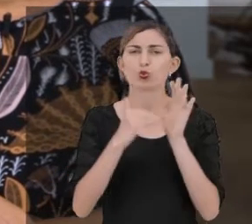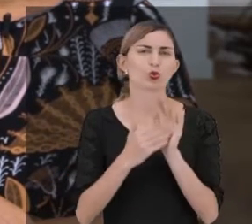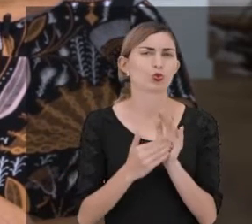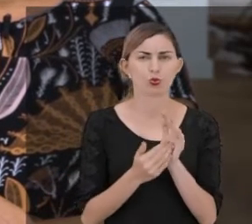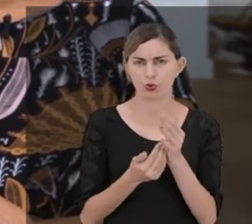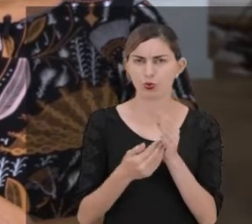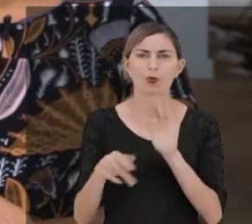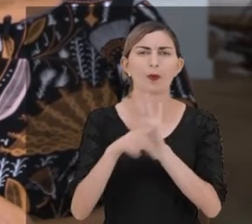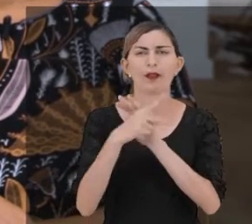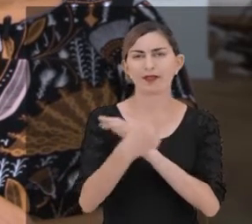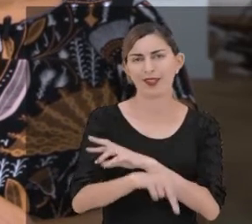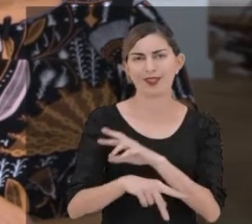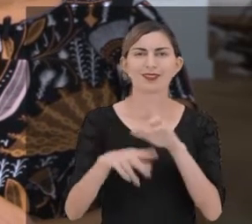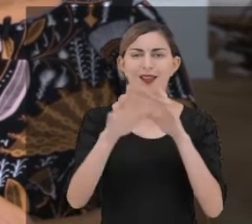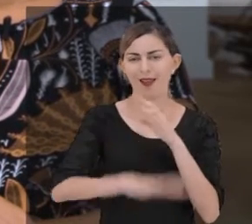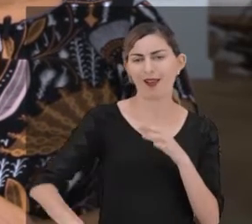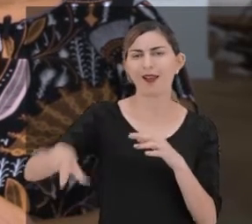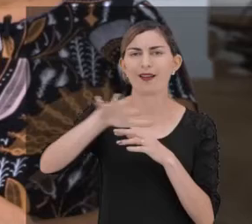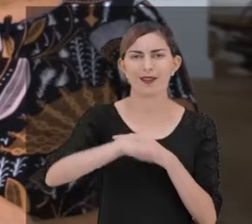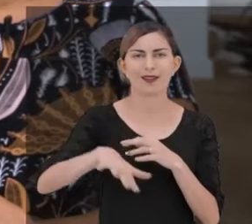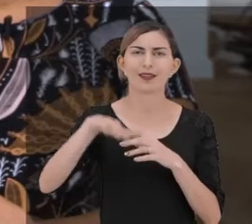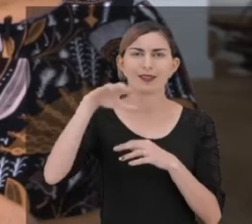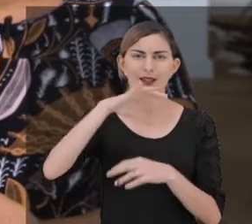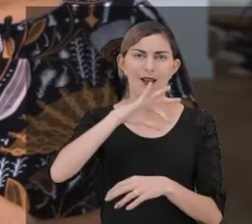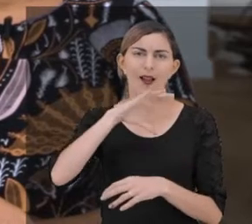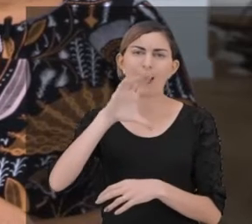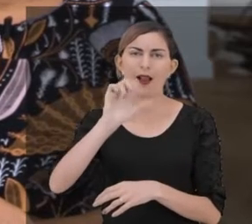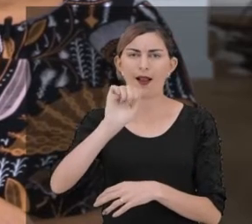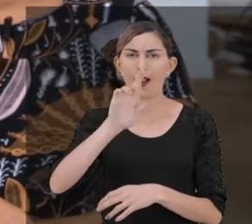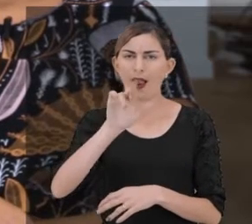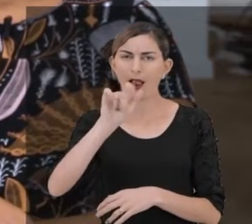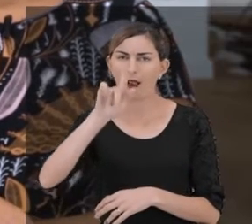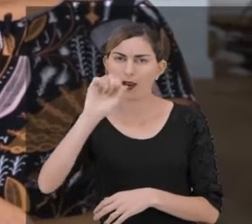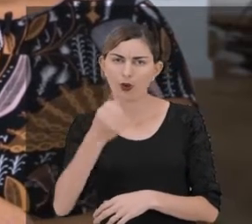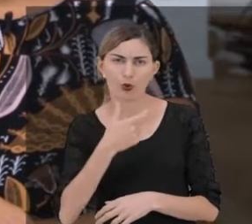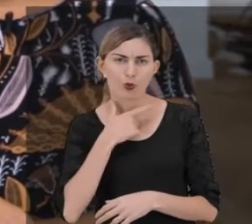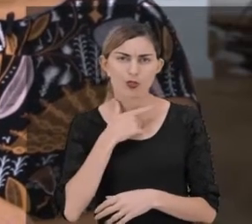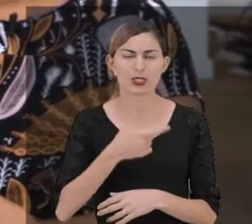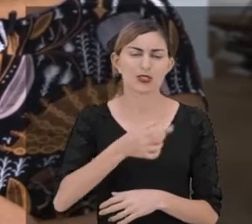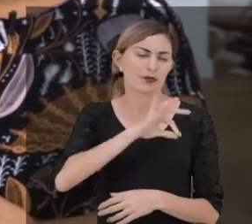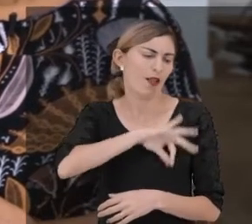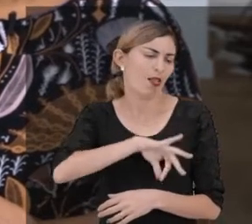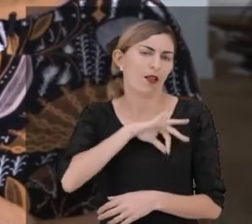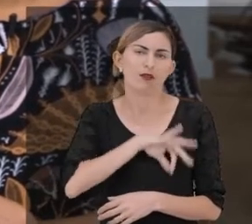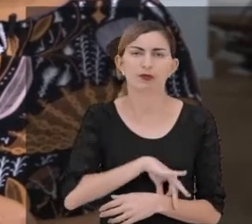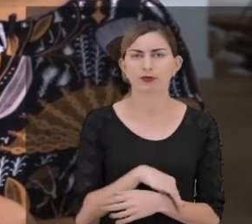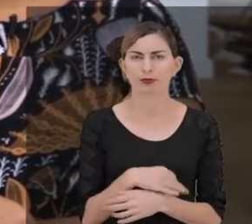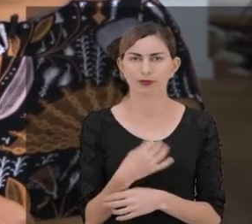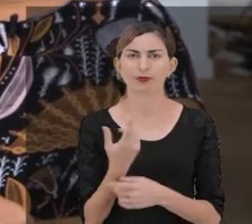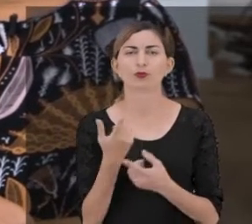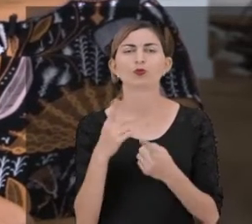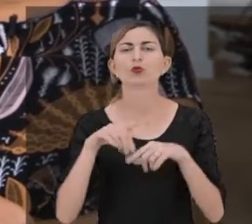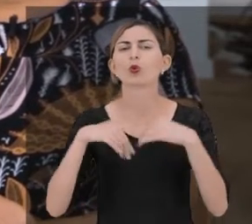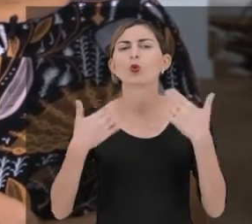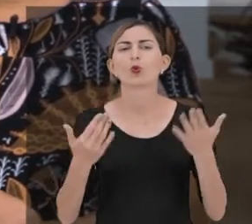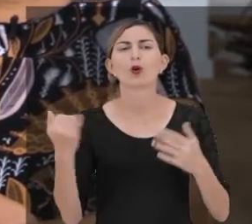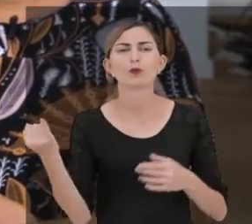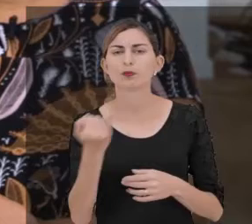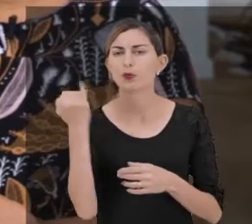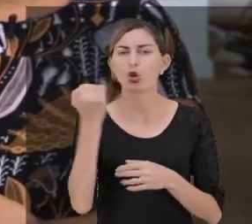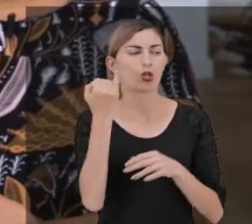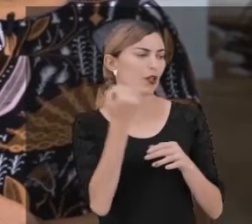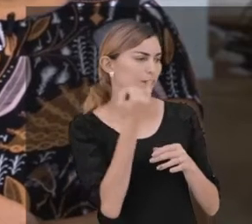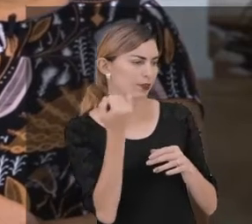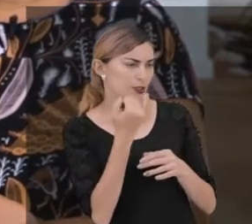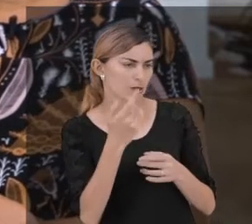que concerne a essa nossa área de cargos e salários. Isso. Andréa, qual seria a importância da